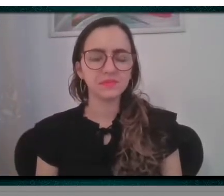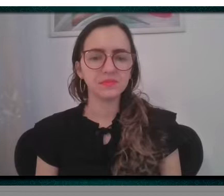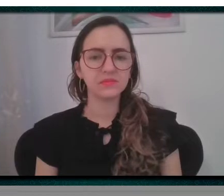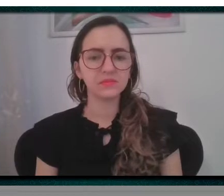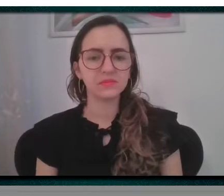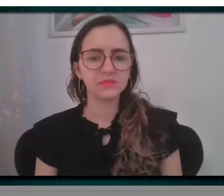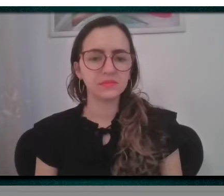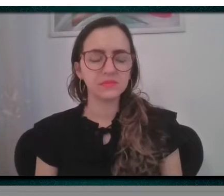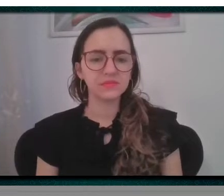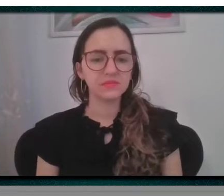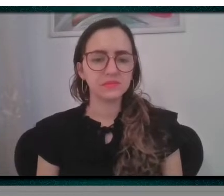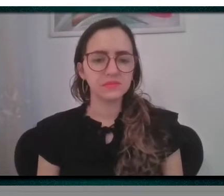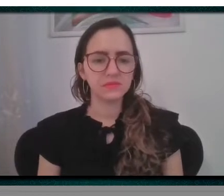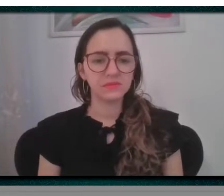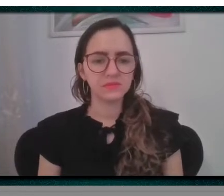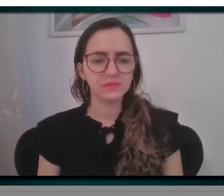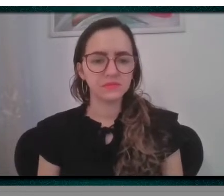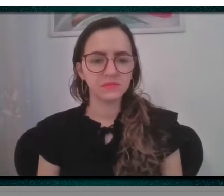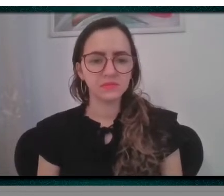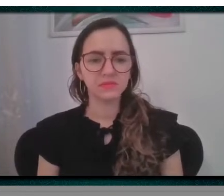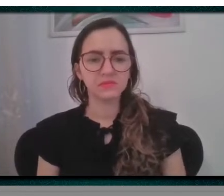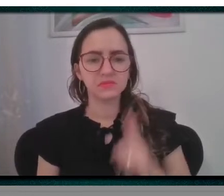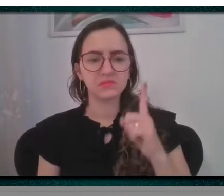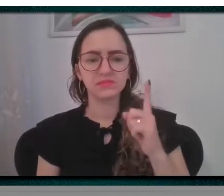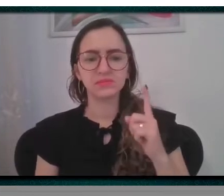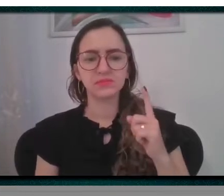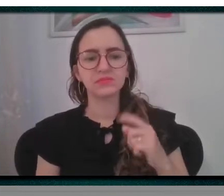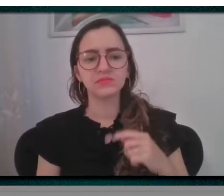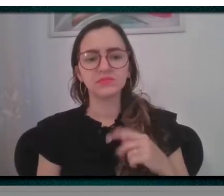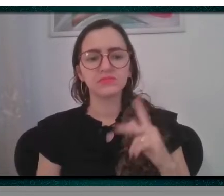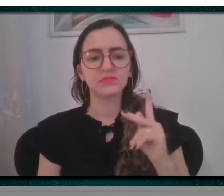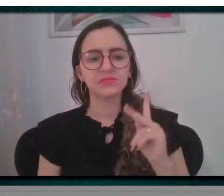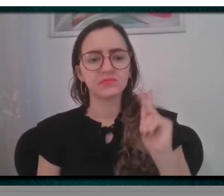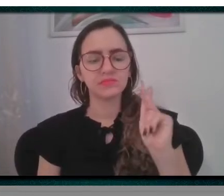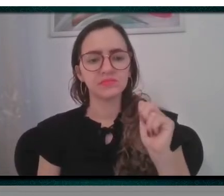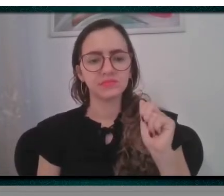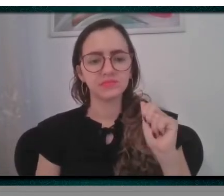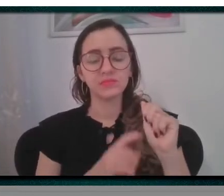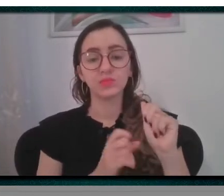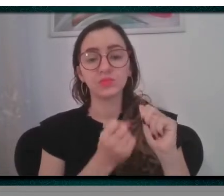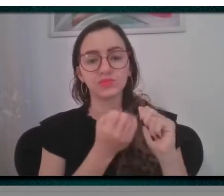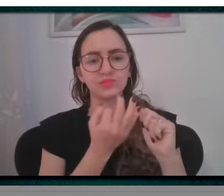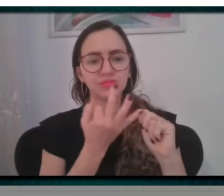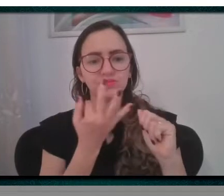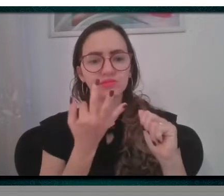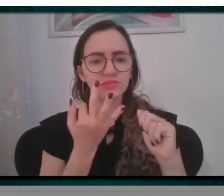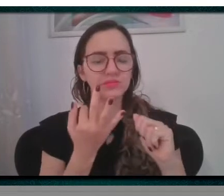O constante do ácido é 1 bilhão. Pô. É um valor extremamente alto. Aqui do HF é